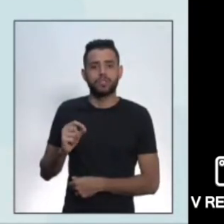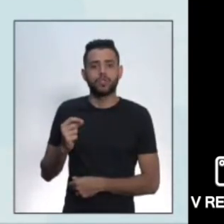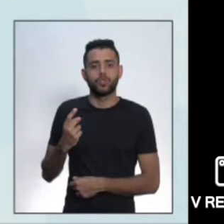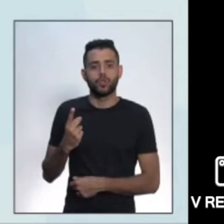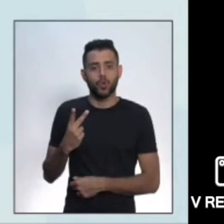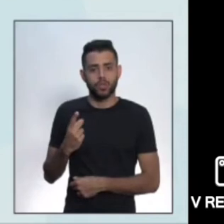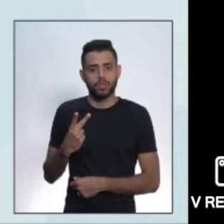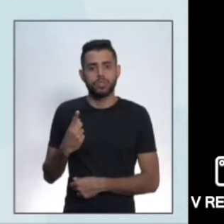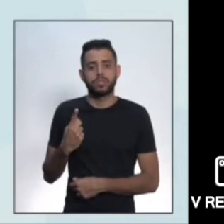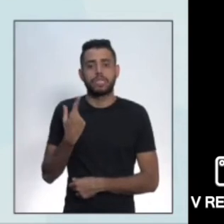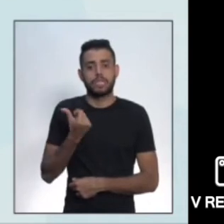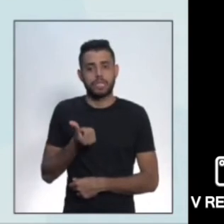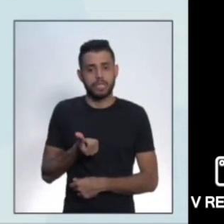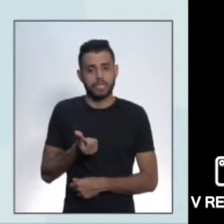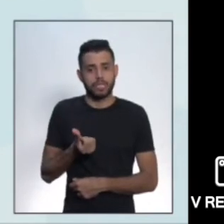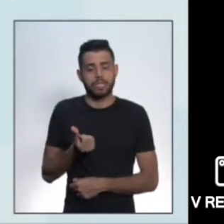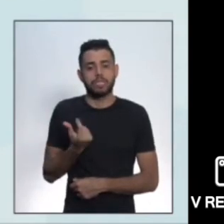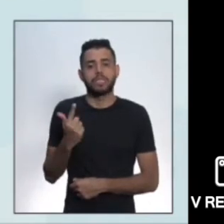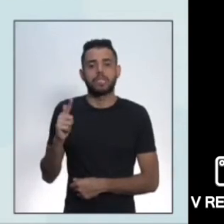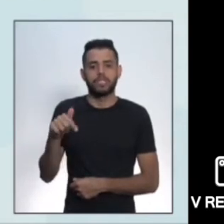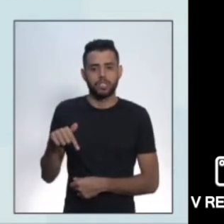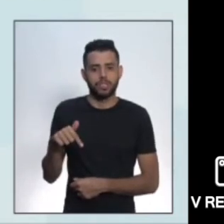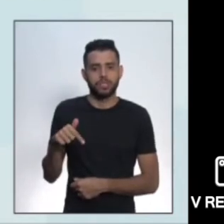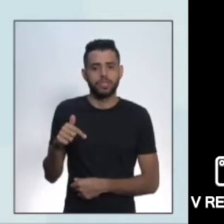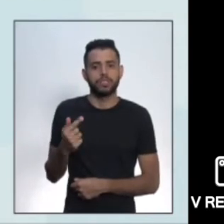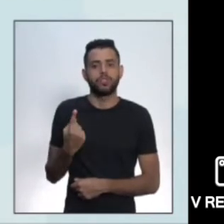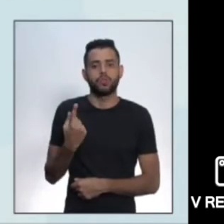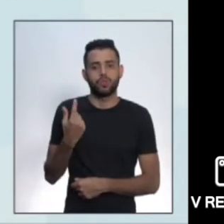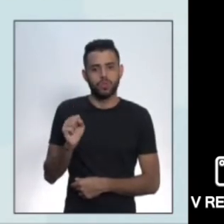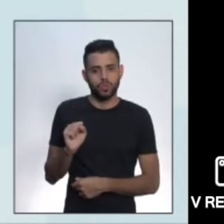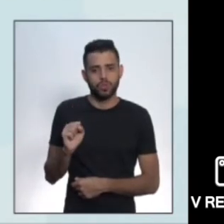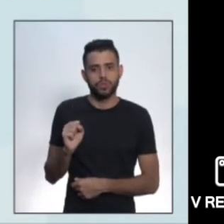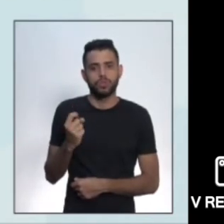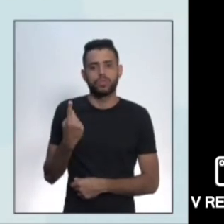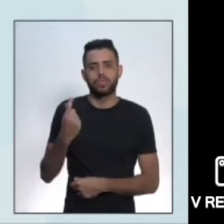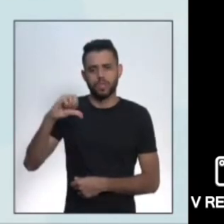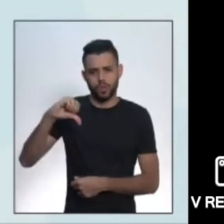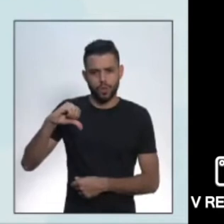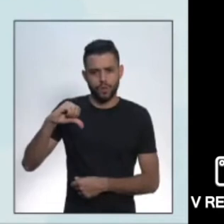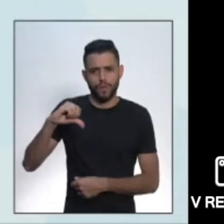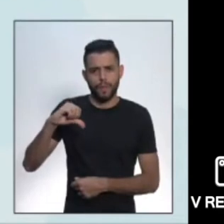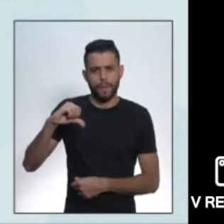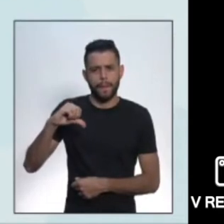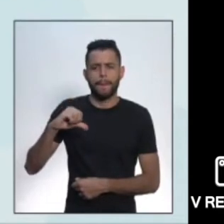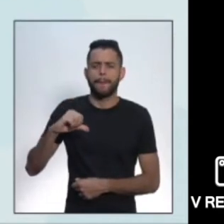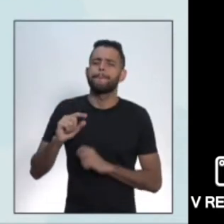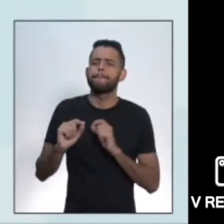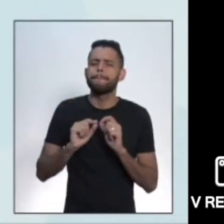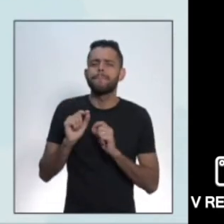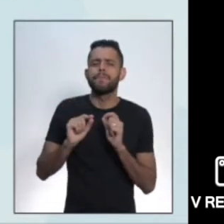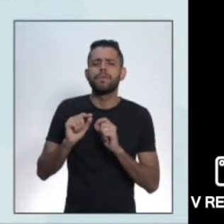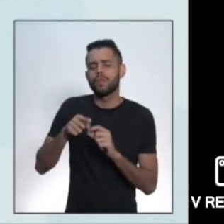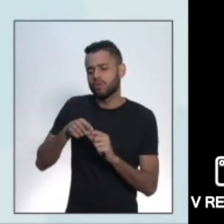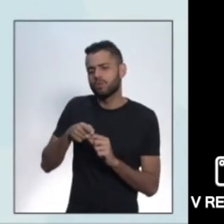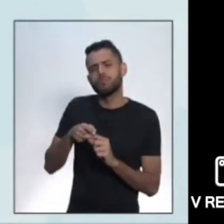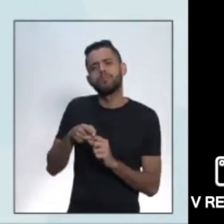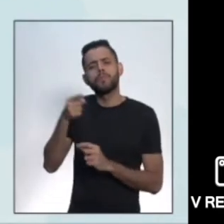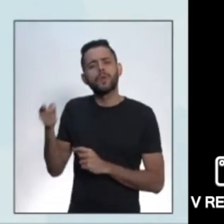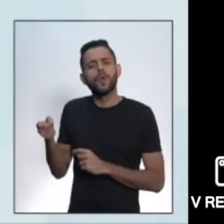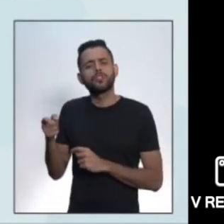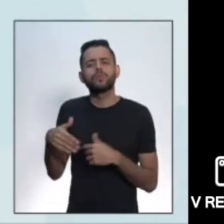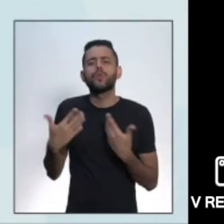12, 16, 17, 18, 19. Qual é o próximo termo